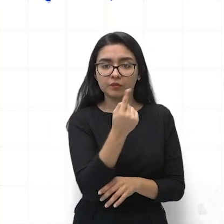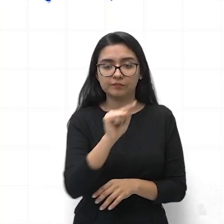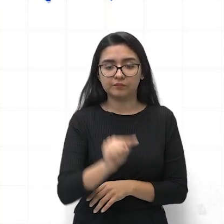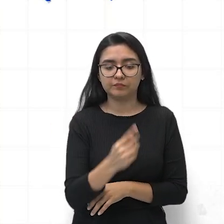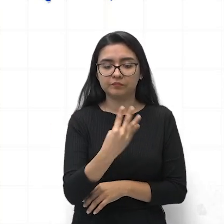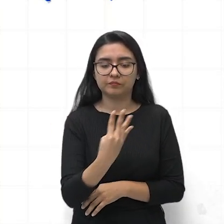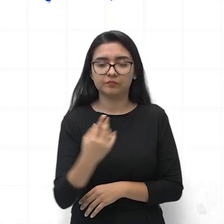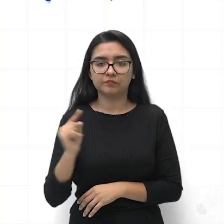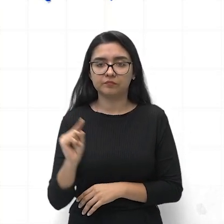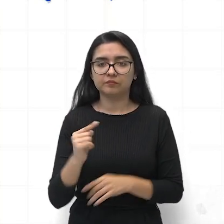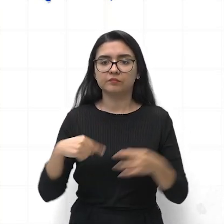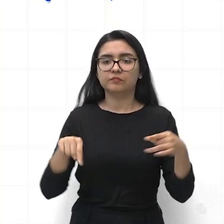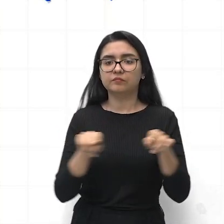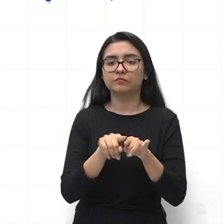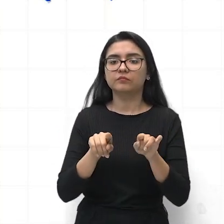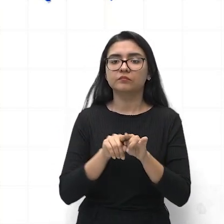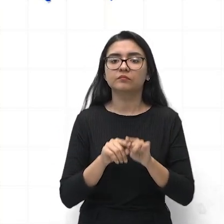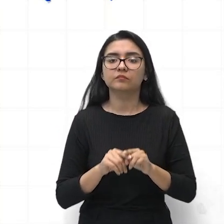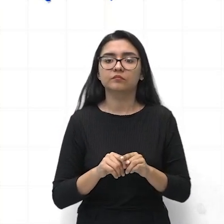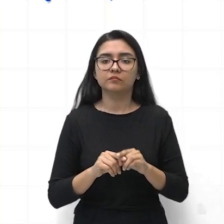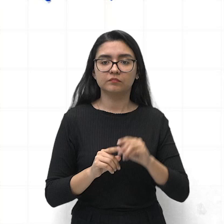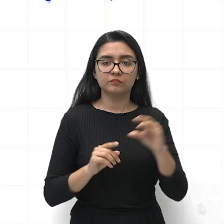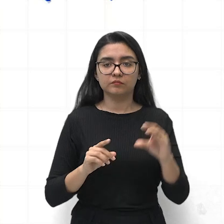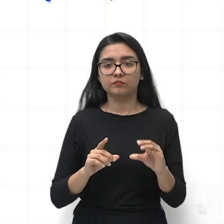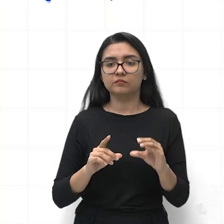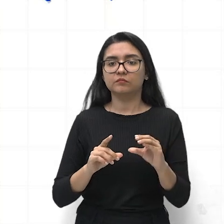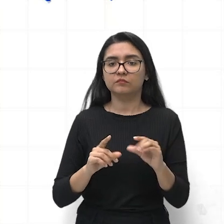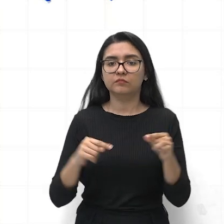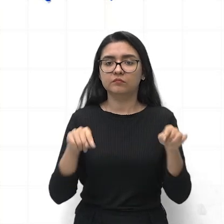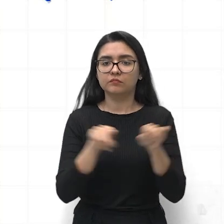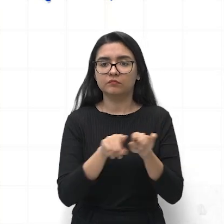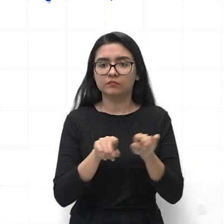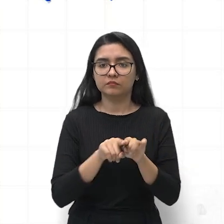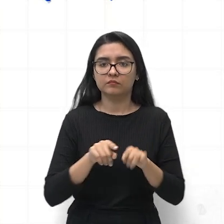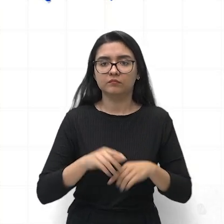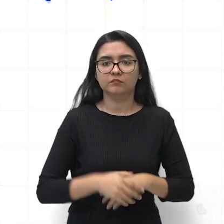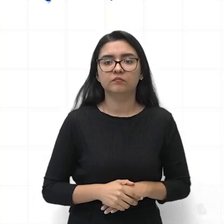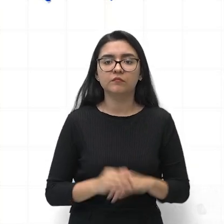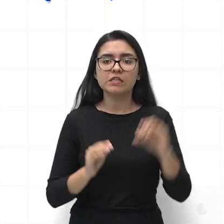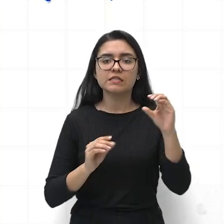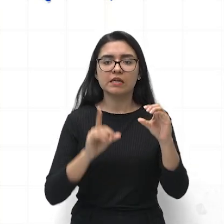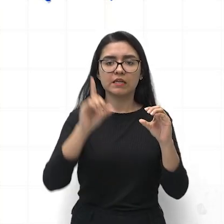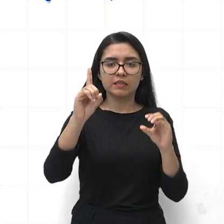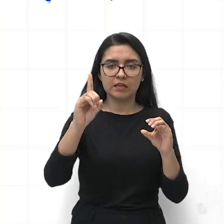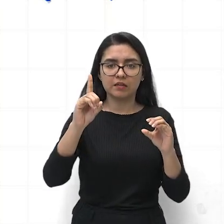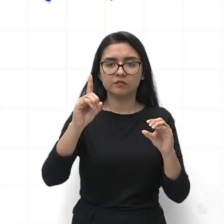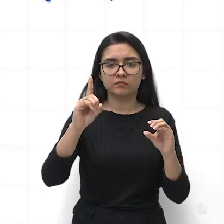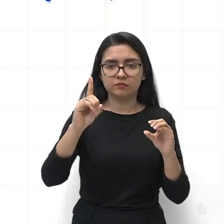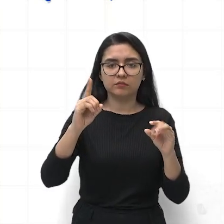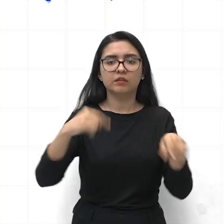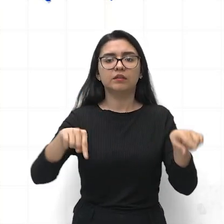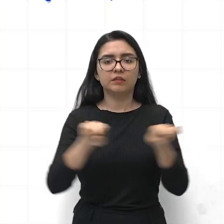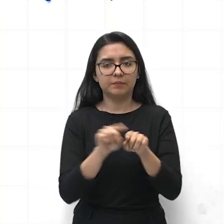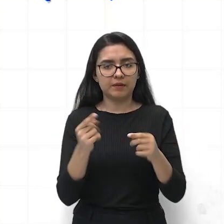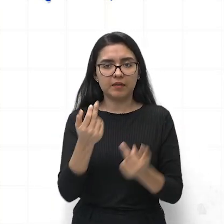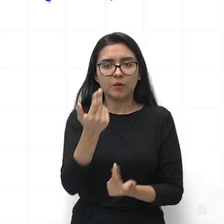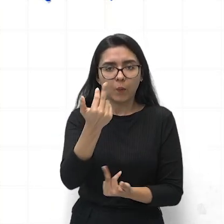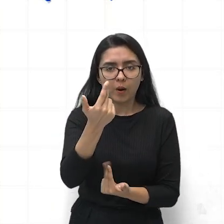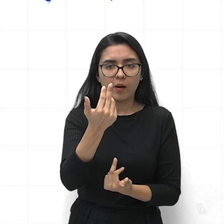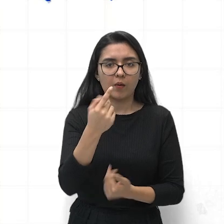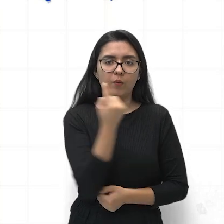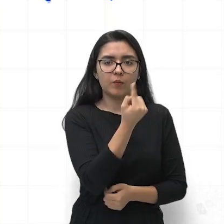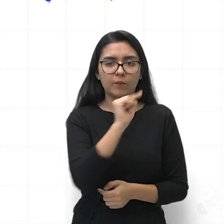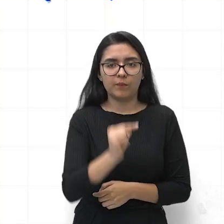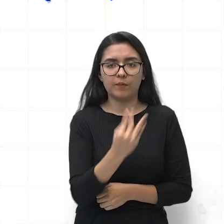entre os pontos C e D é a mesma, 1,41. Então, quando um par de